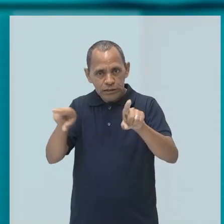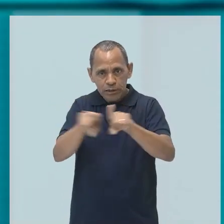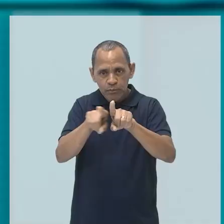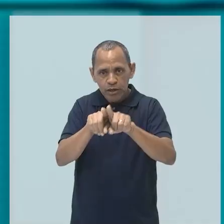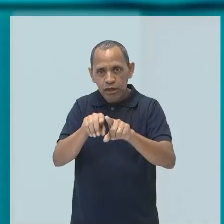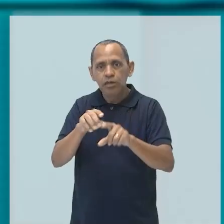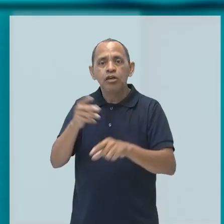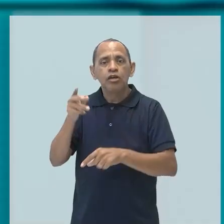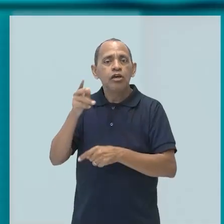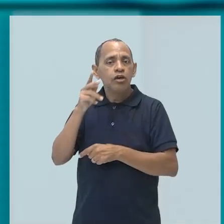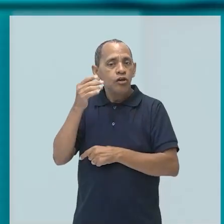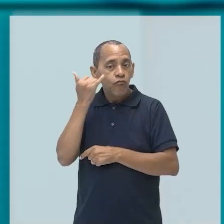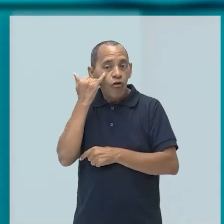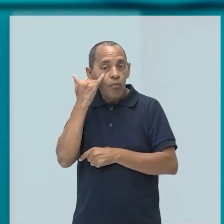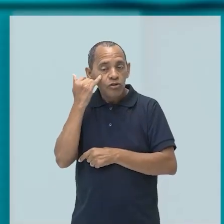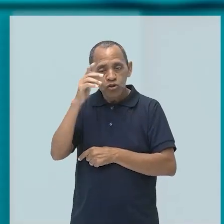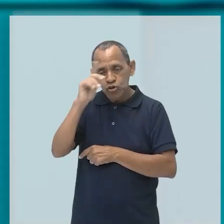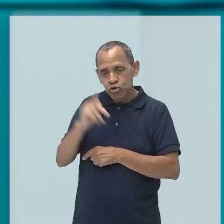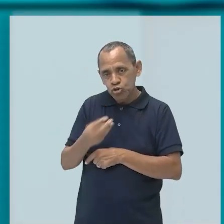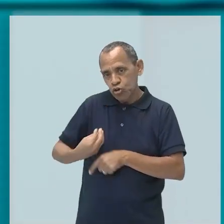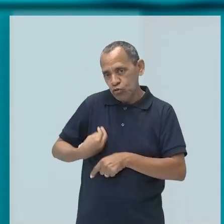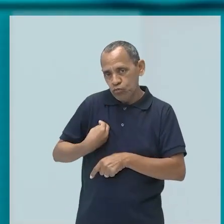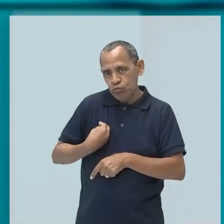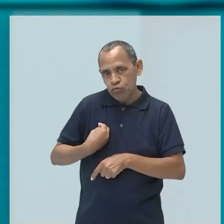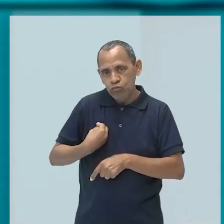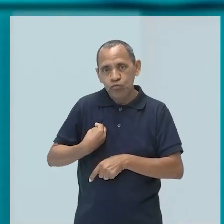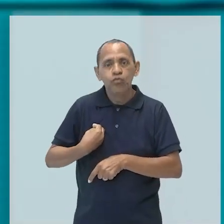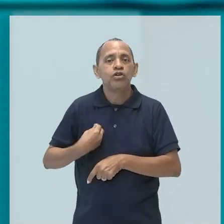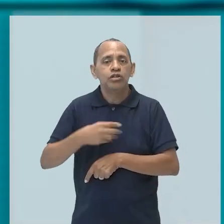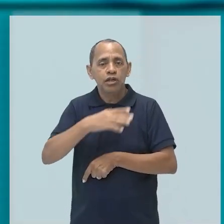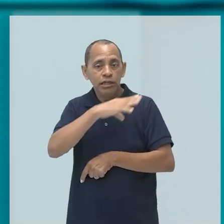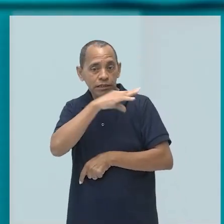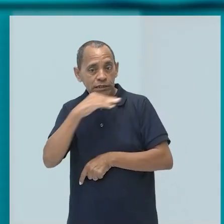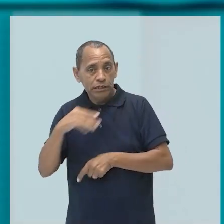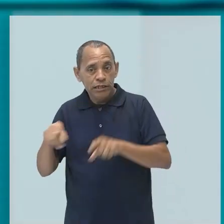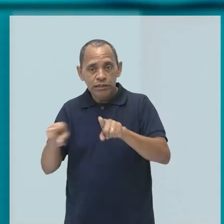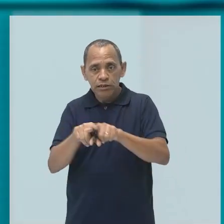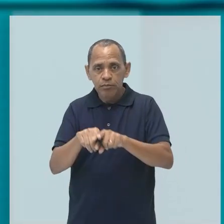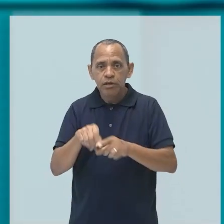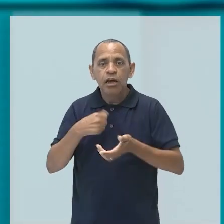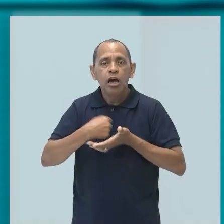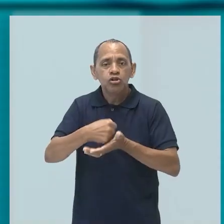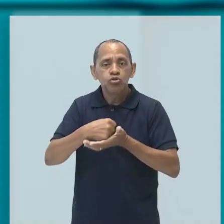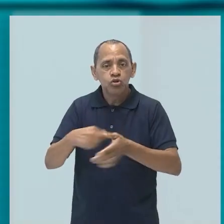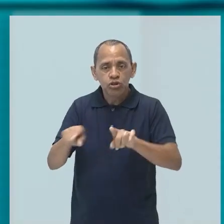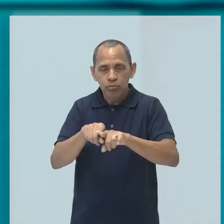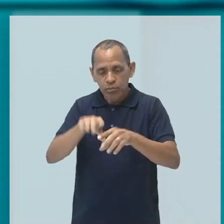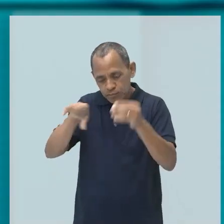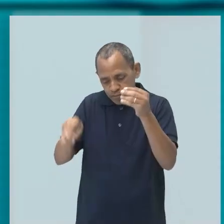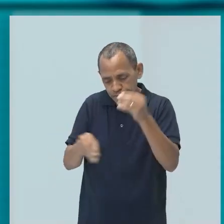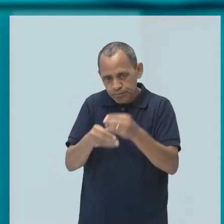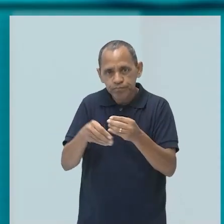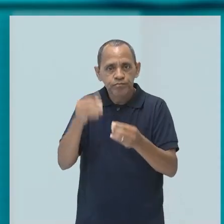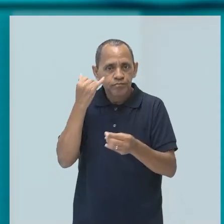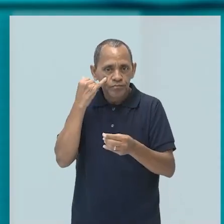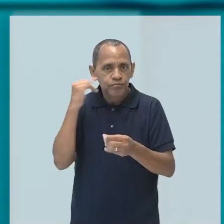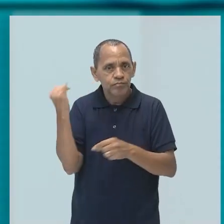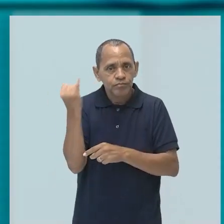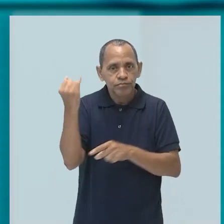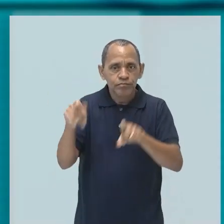história de vida do Rafael, certo? Do personagem, uma história real, acrescentou outra informação importante,